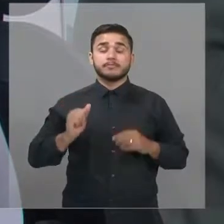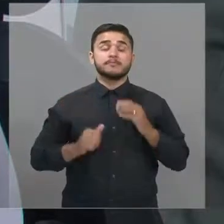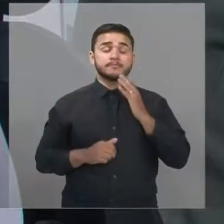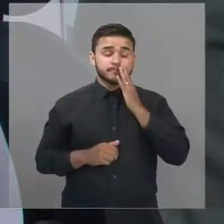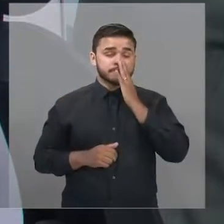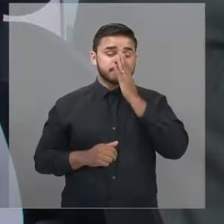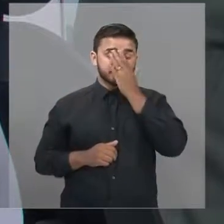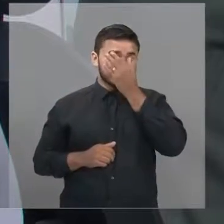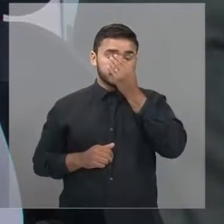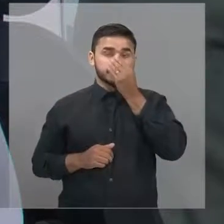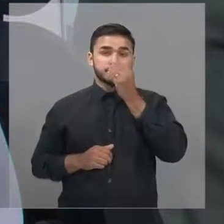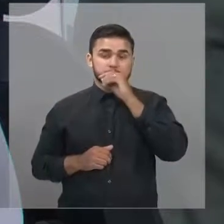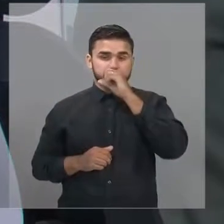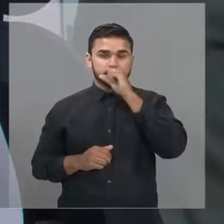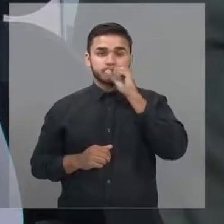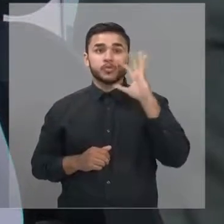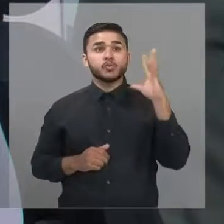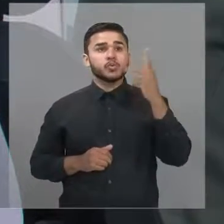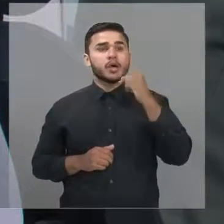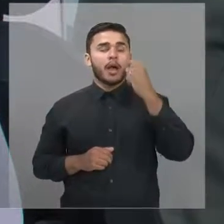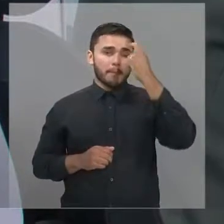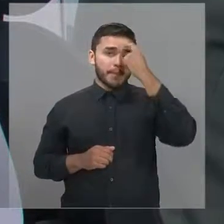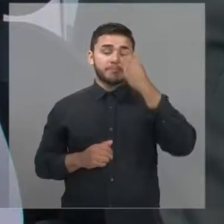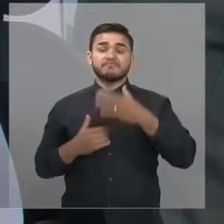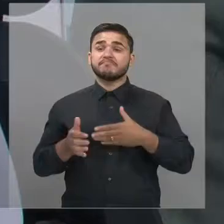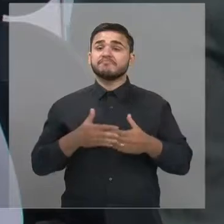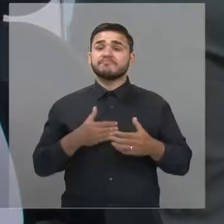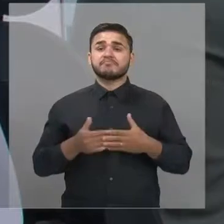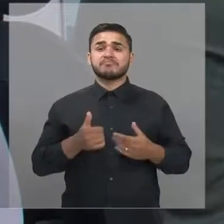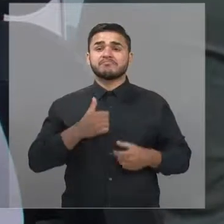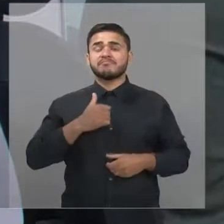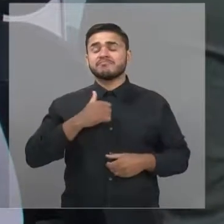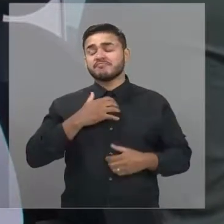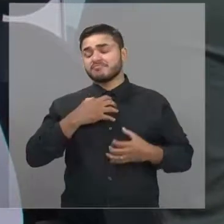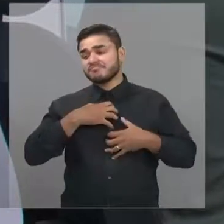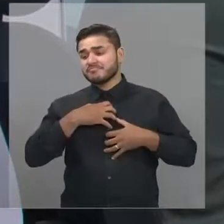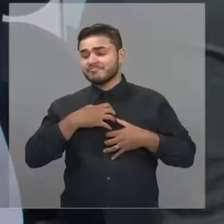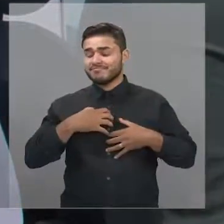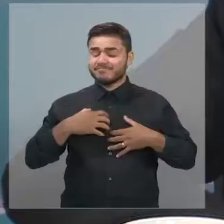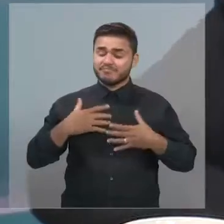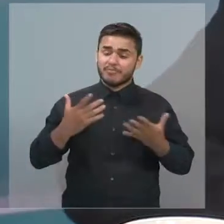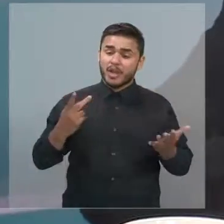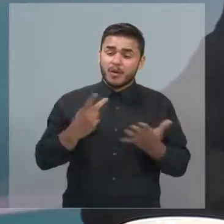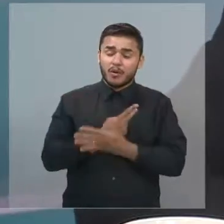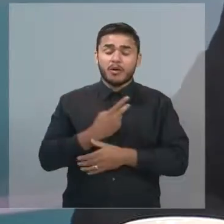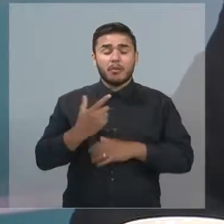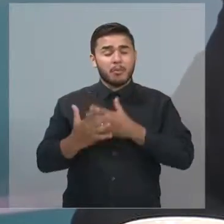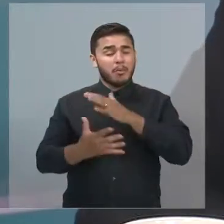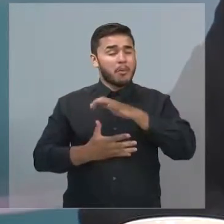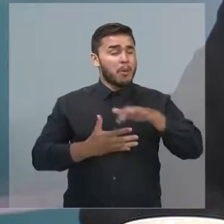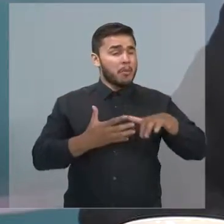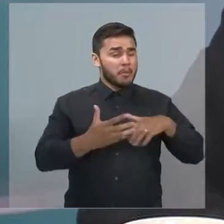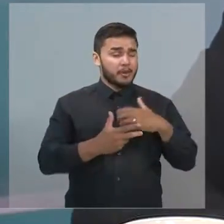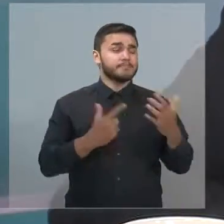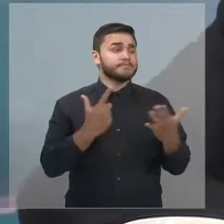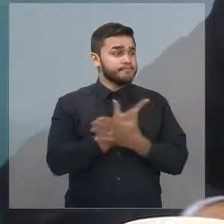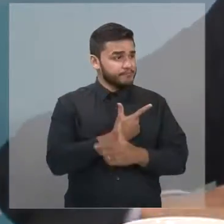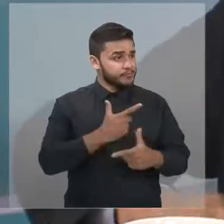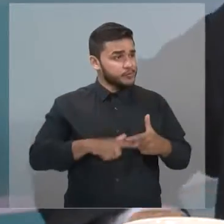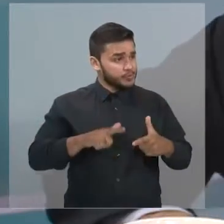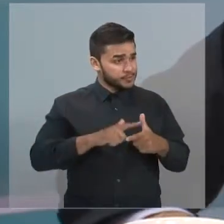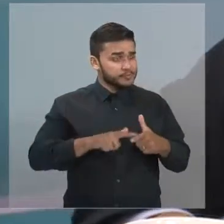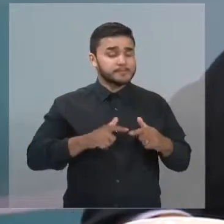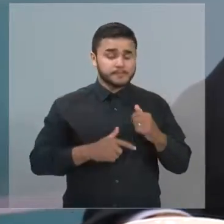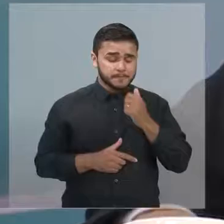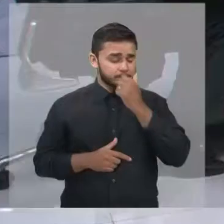Estado e não foram punidos, criou uma cultura distorcida, uma desmotivação que deu uma verdadeira balbúrdia. Agora, por isso que nós estamos pagando